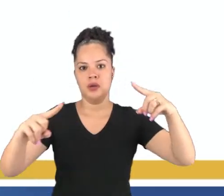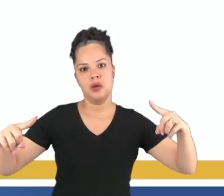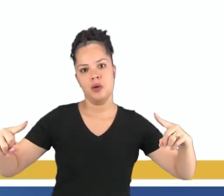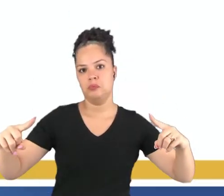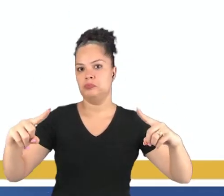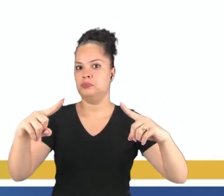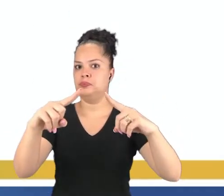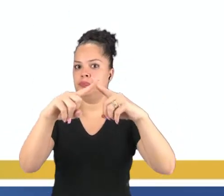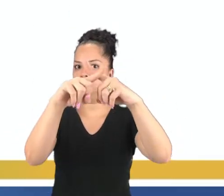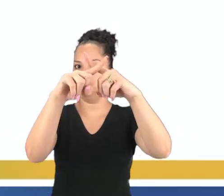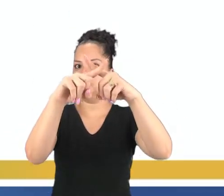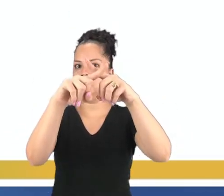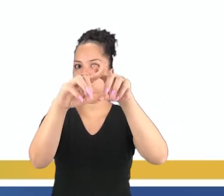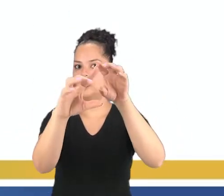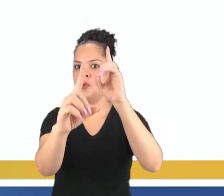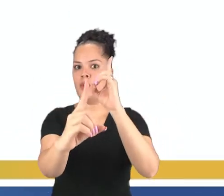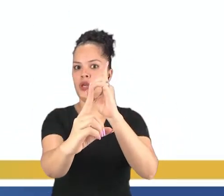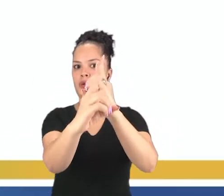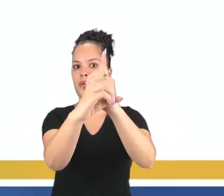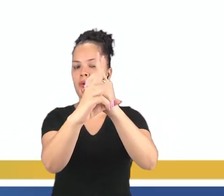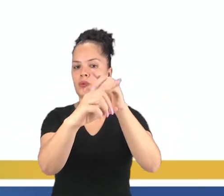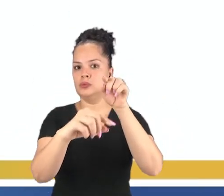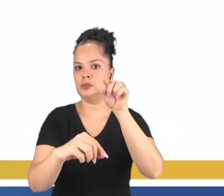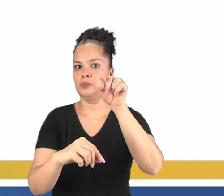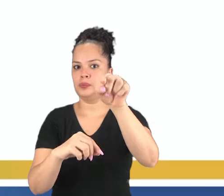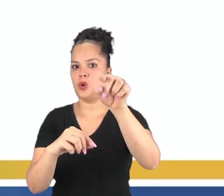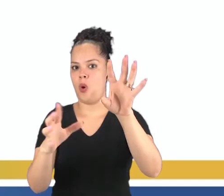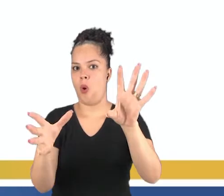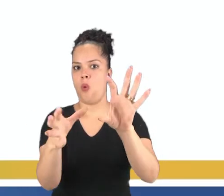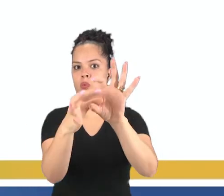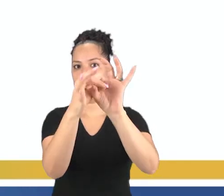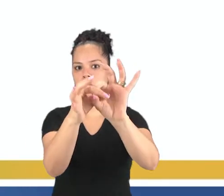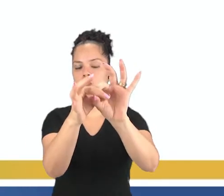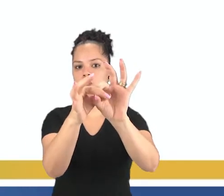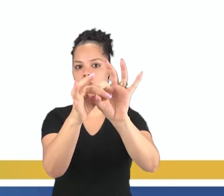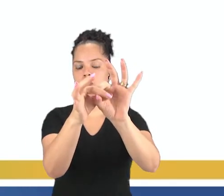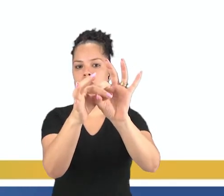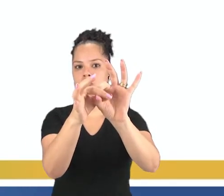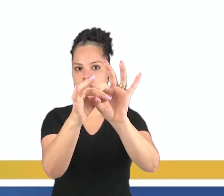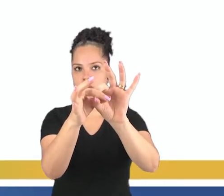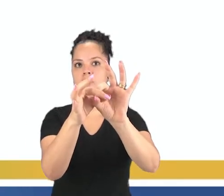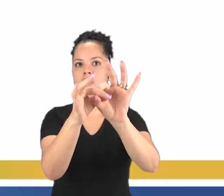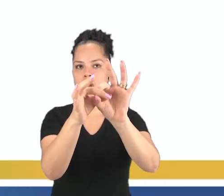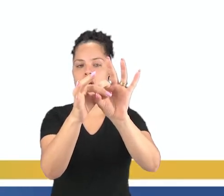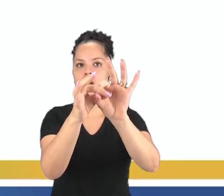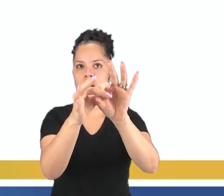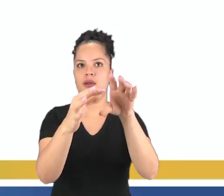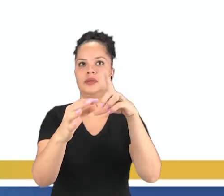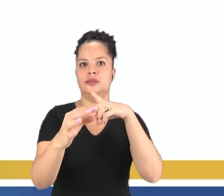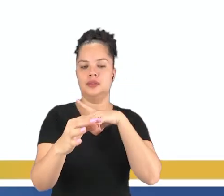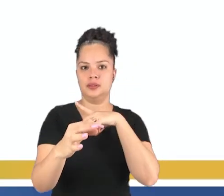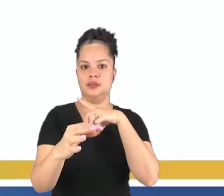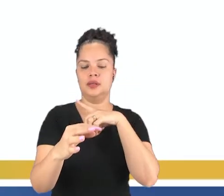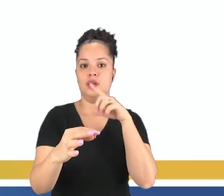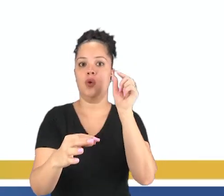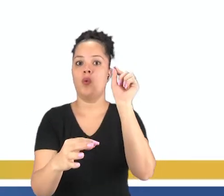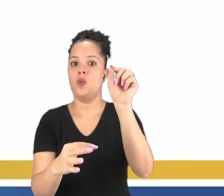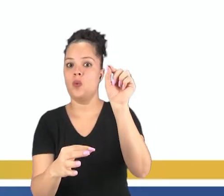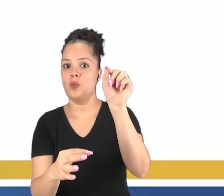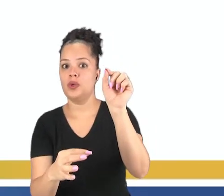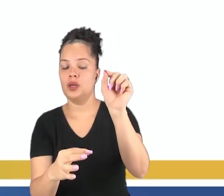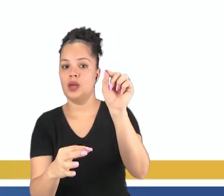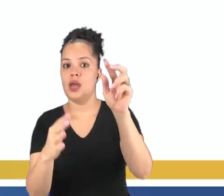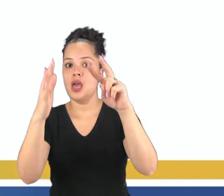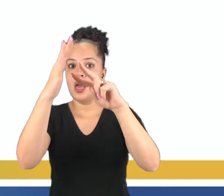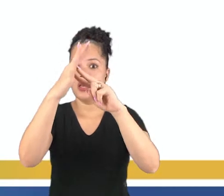em apenas um ponto, certo? E nós vamos colocar um símbolo para indicar essa concorrência, né? Nós vamos